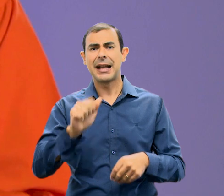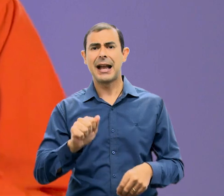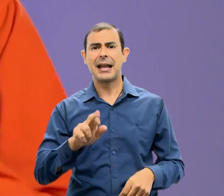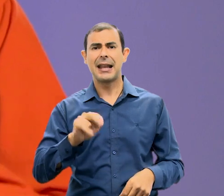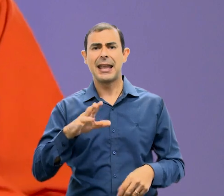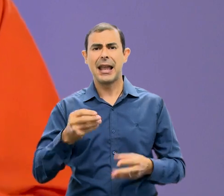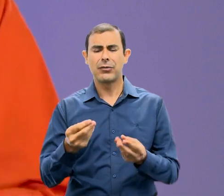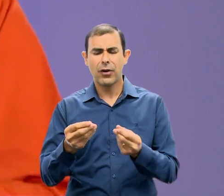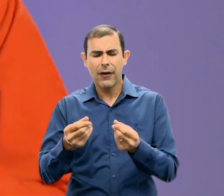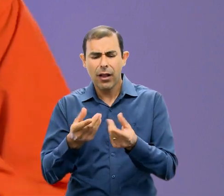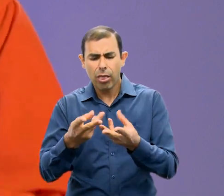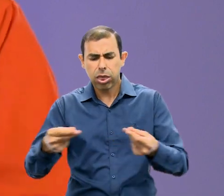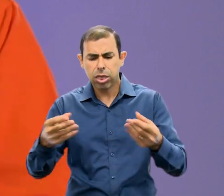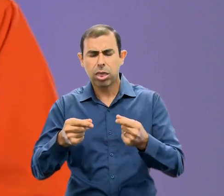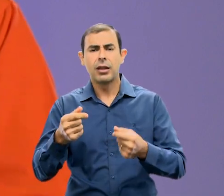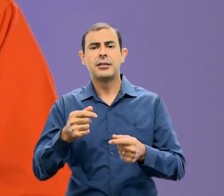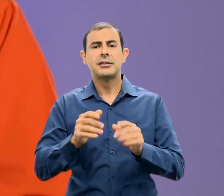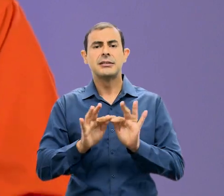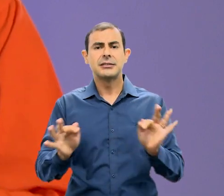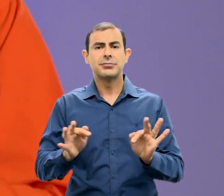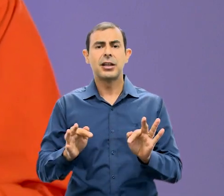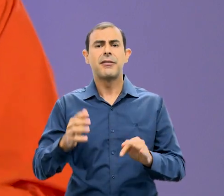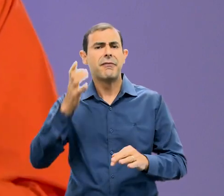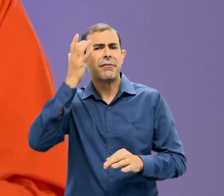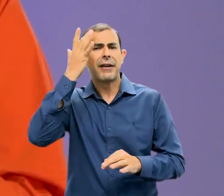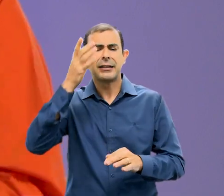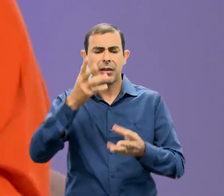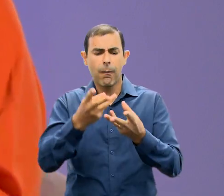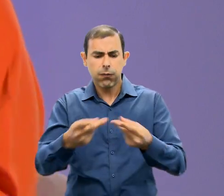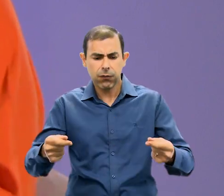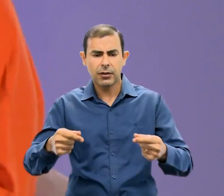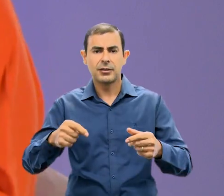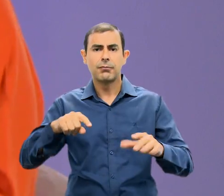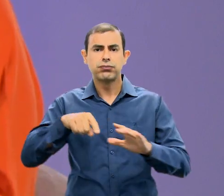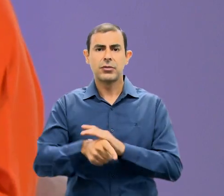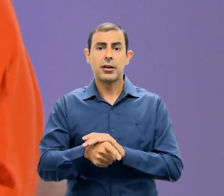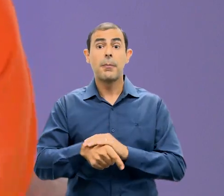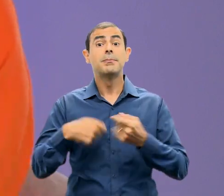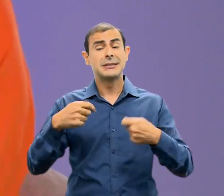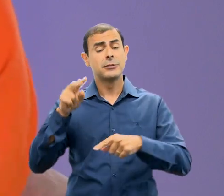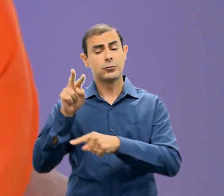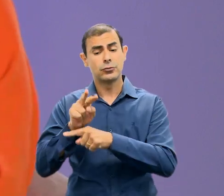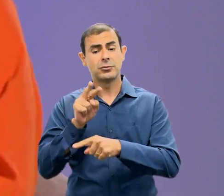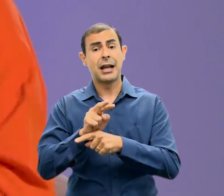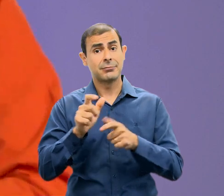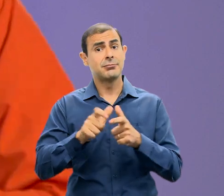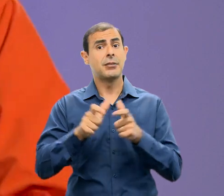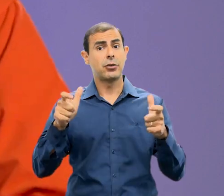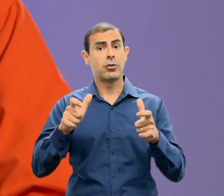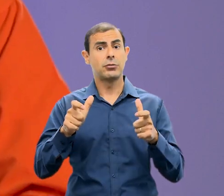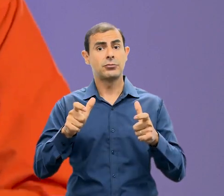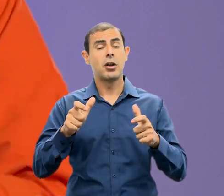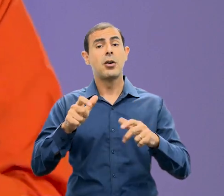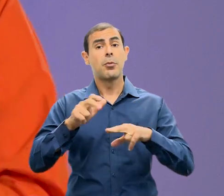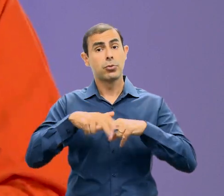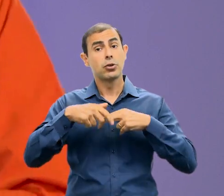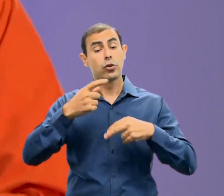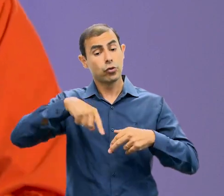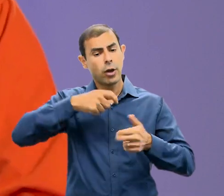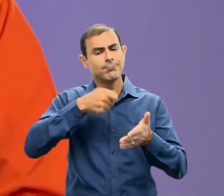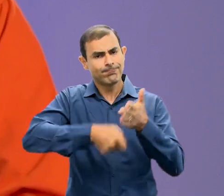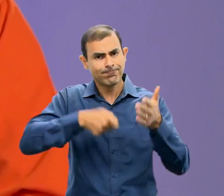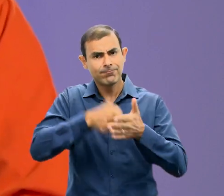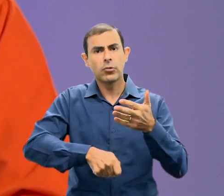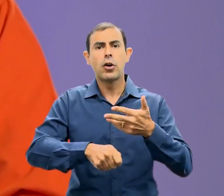favorece ao assoreamento, a formação de vossoroca. Então, nós precisamos ter um cuidado maior, e essa é a nossa briga também no Legislativo, em